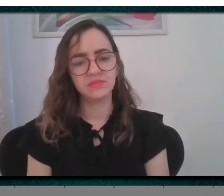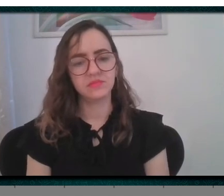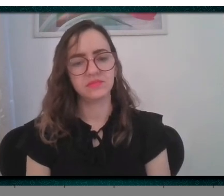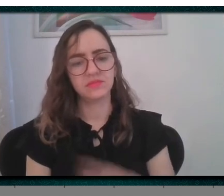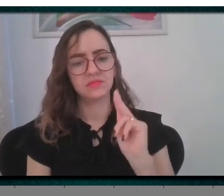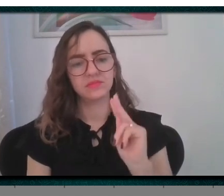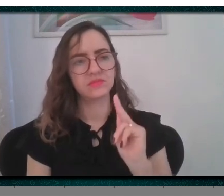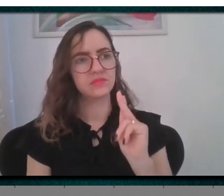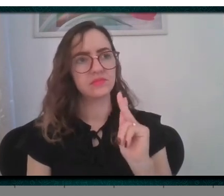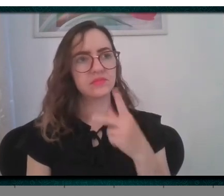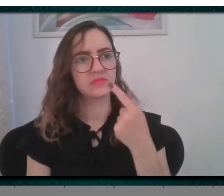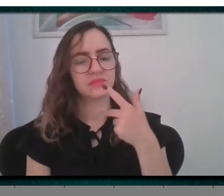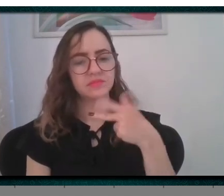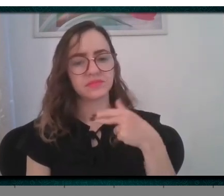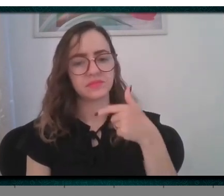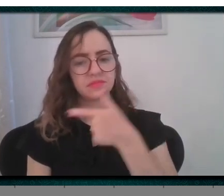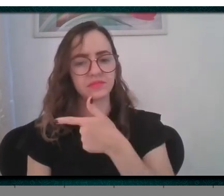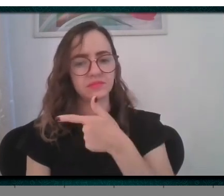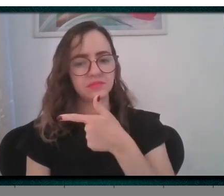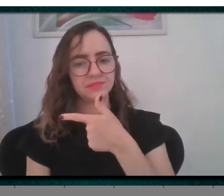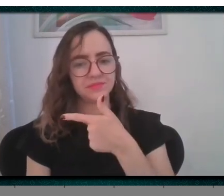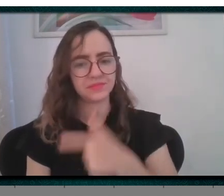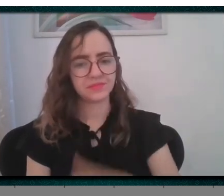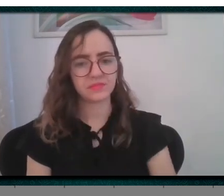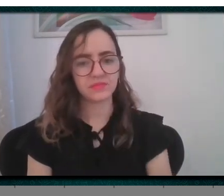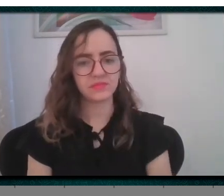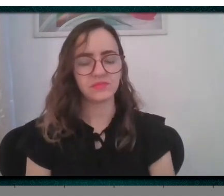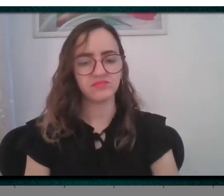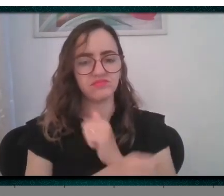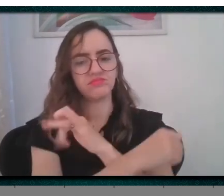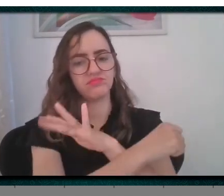2. Ele é um pH extremamente